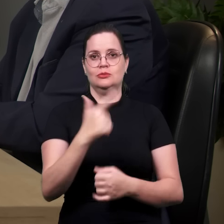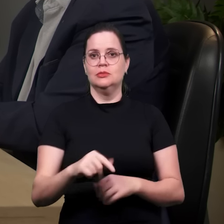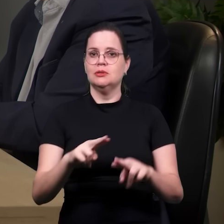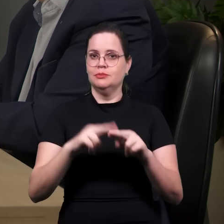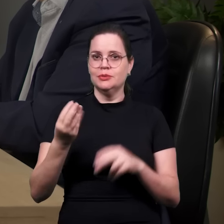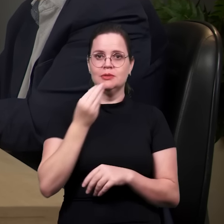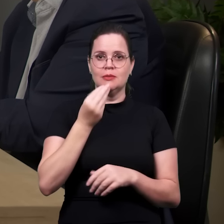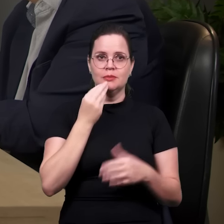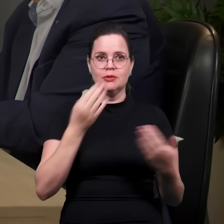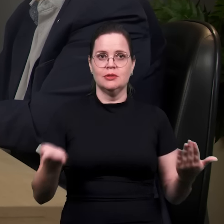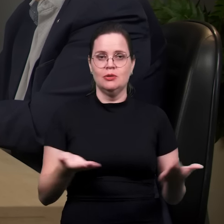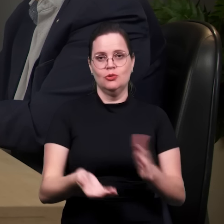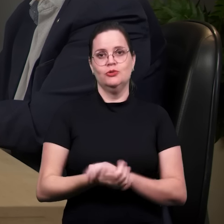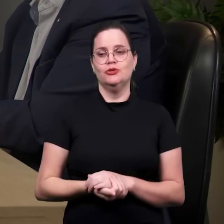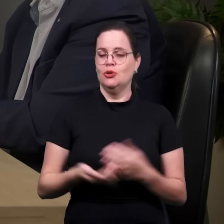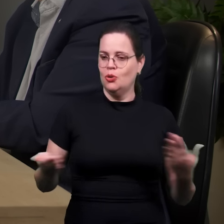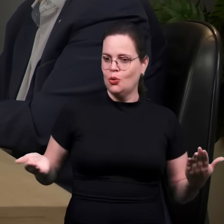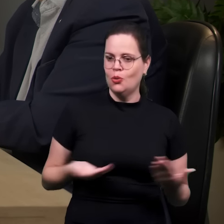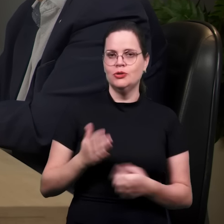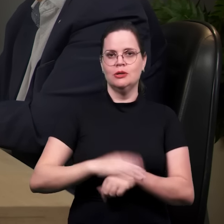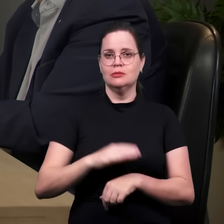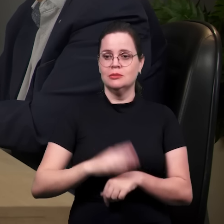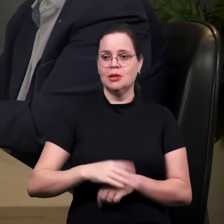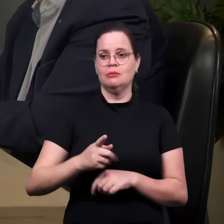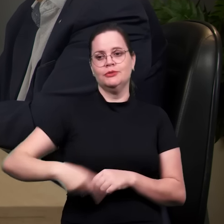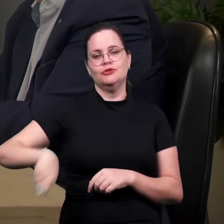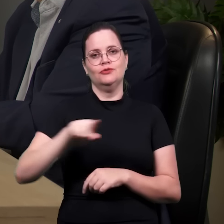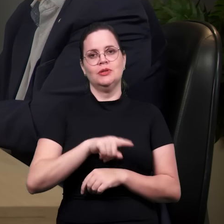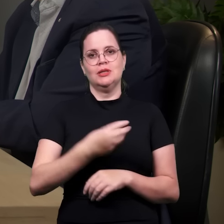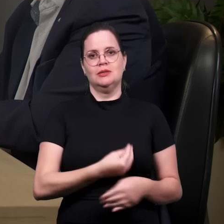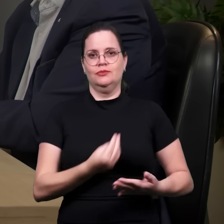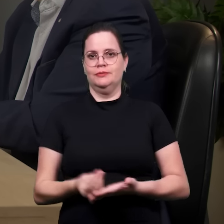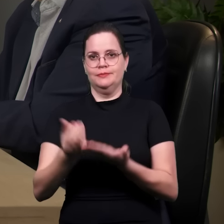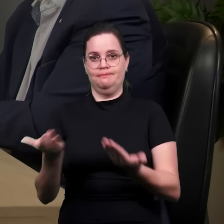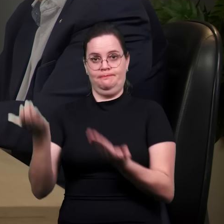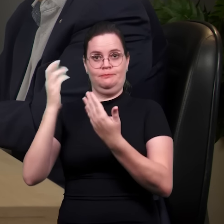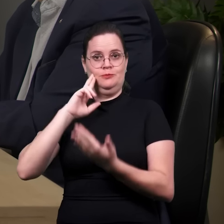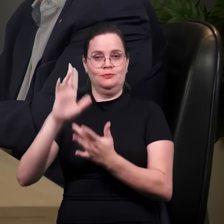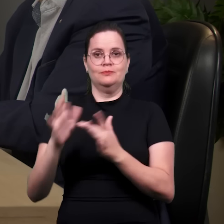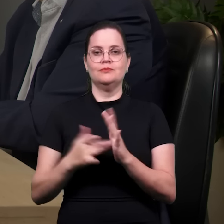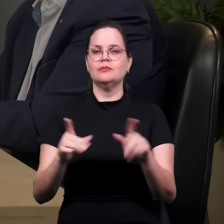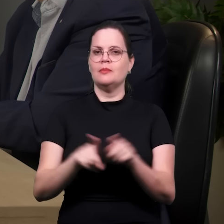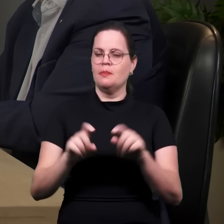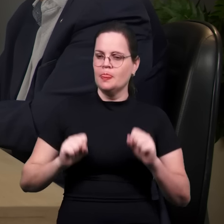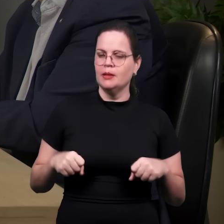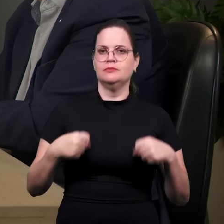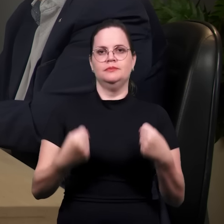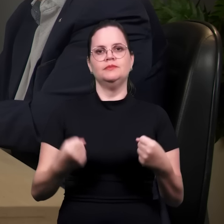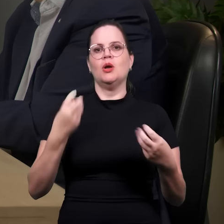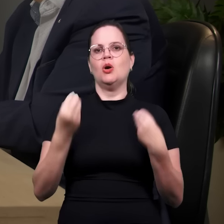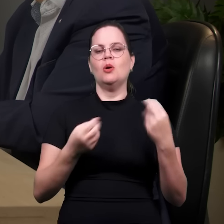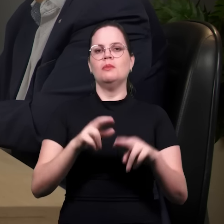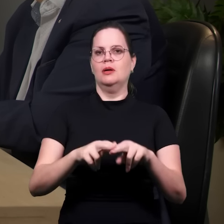hoje. Hoje é dia, tempo de você se entregar ao Senhor, viver uma vida se alimentando do cordeiro, da